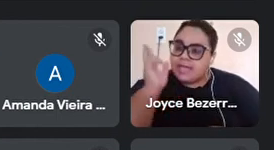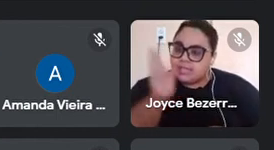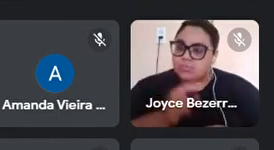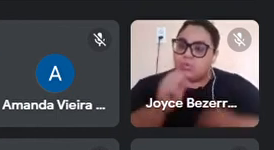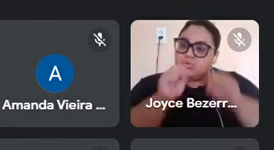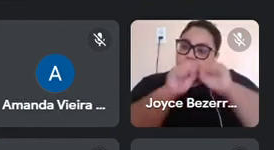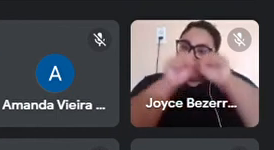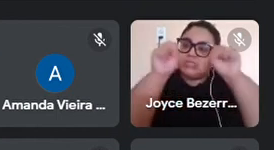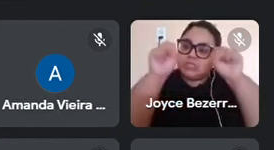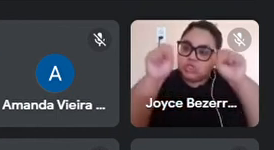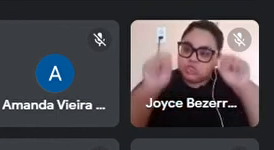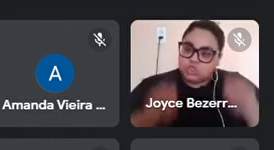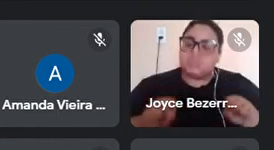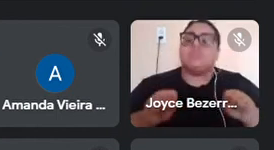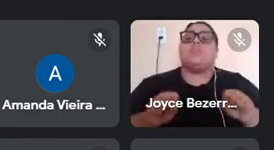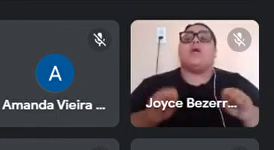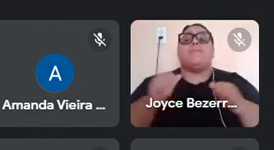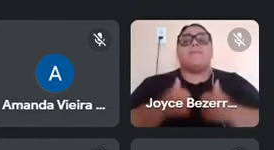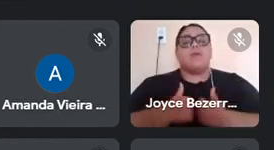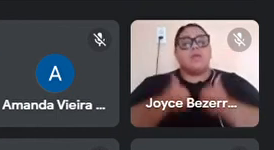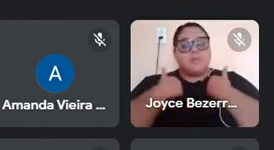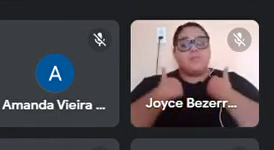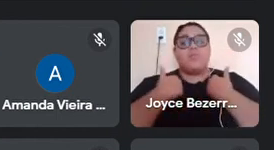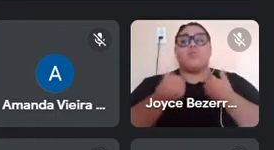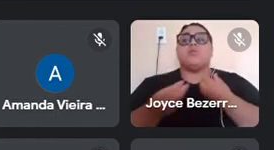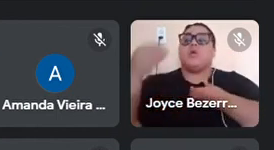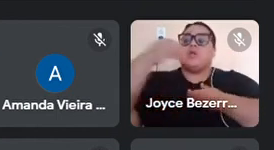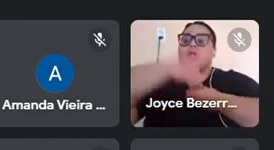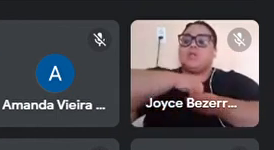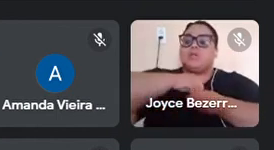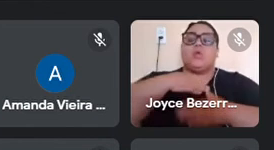imune ao ser inserido no nosso organismo, ok?